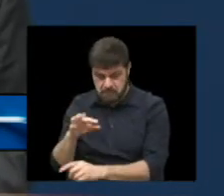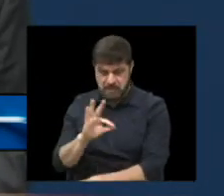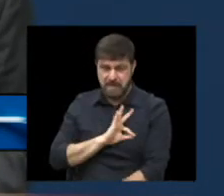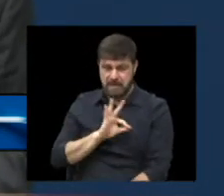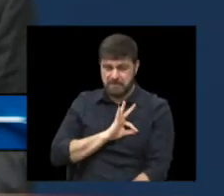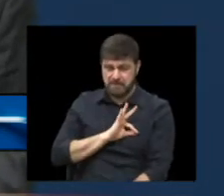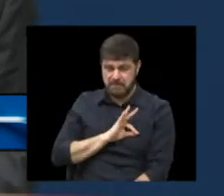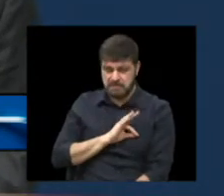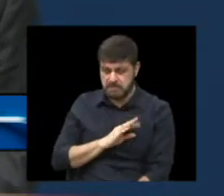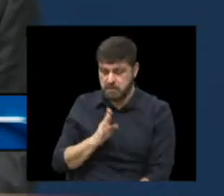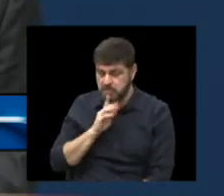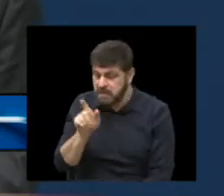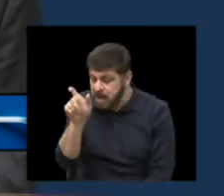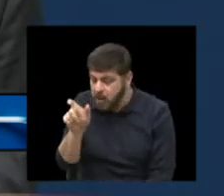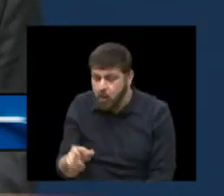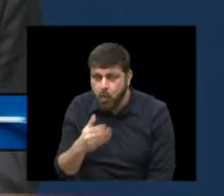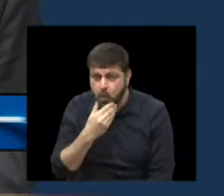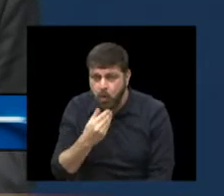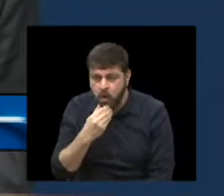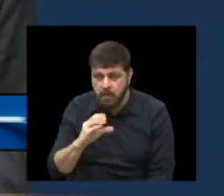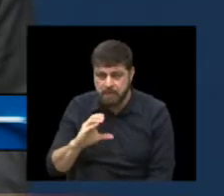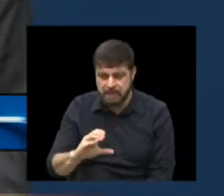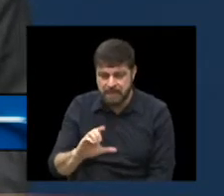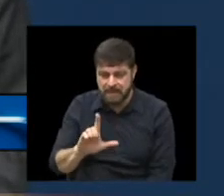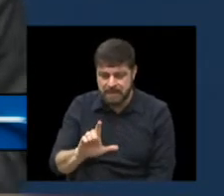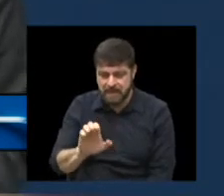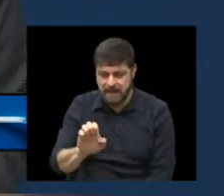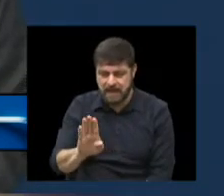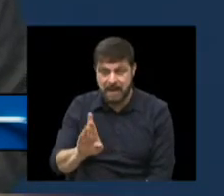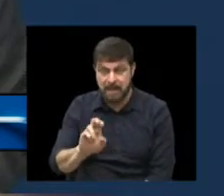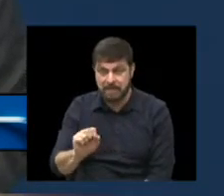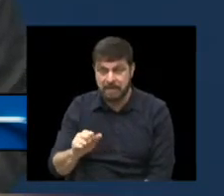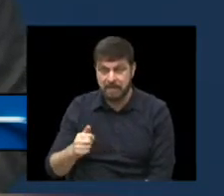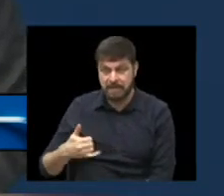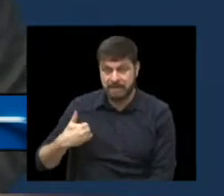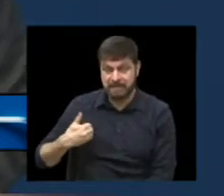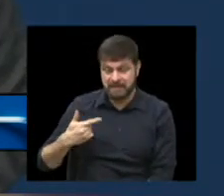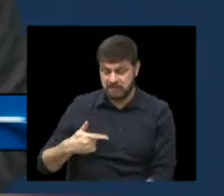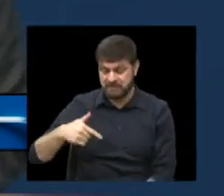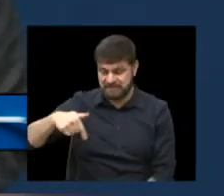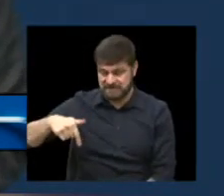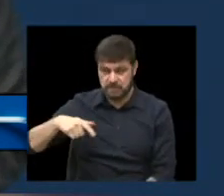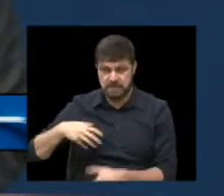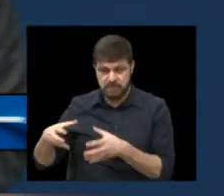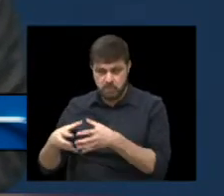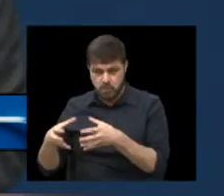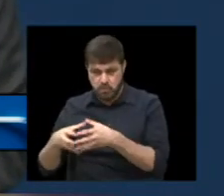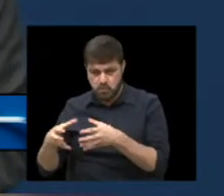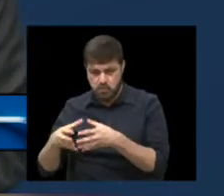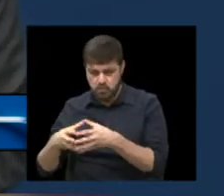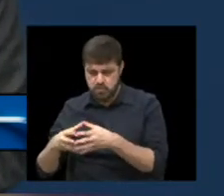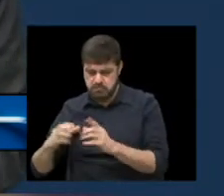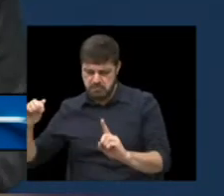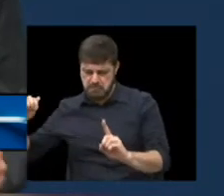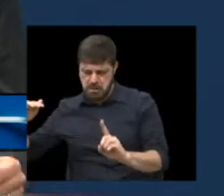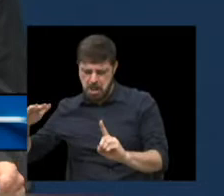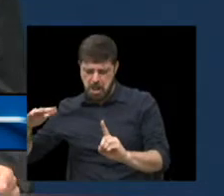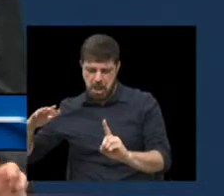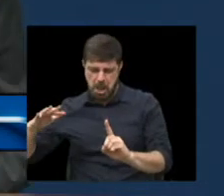como Kleber Ivanil Rodrigues, de 27 anos, ele foi atacado por um grupo de skinheads.